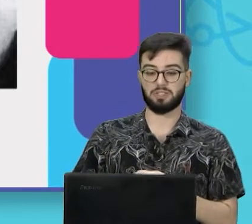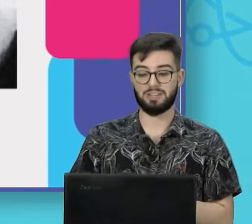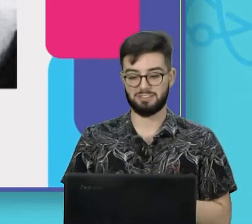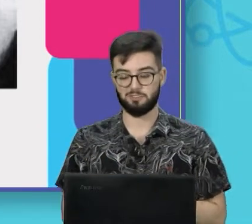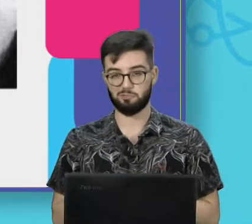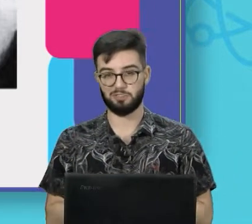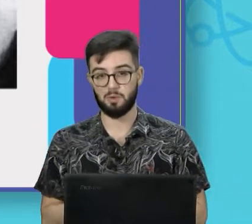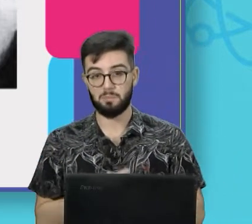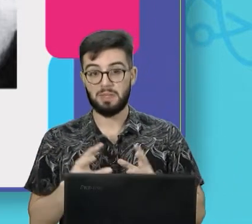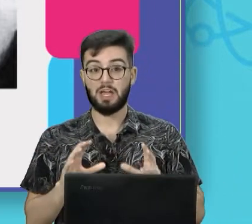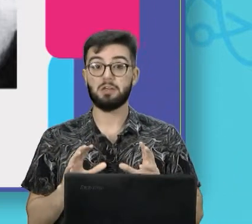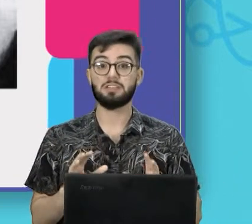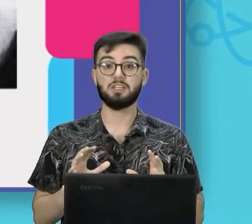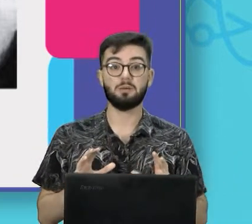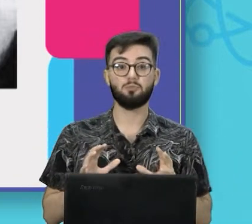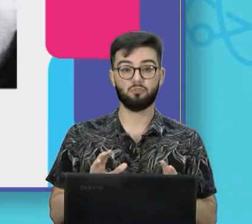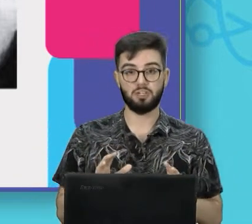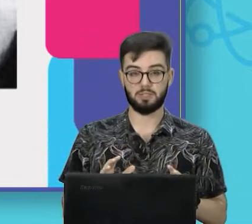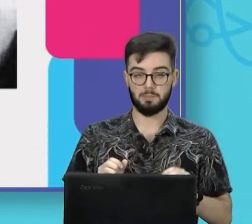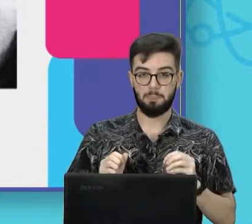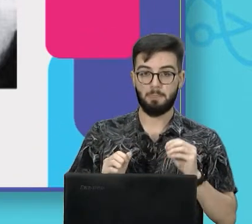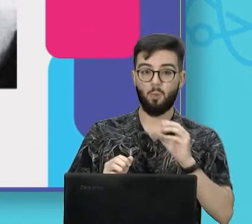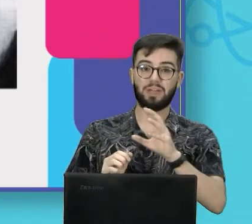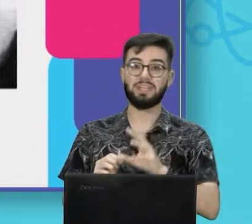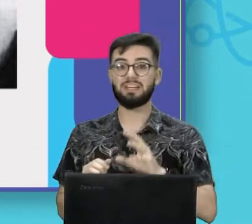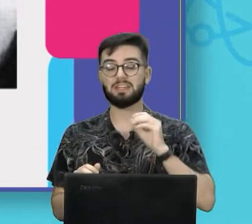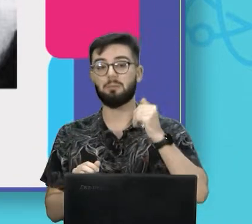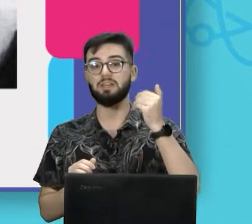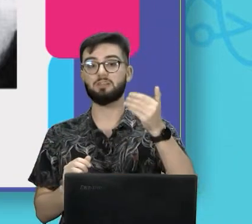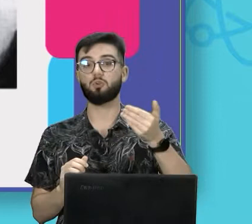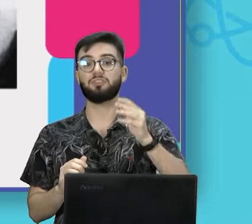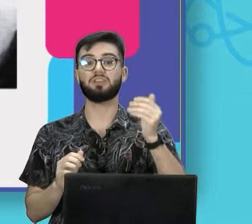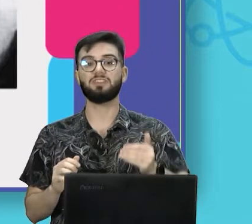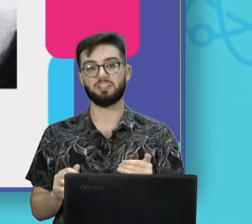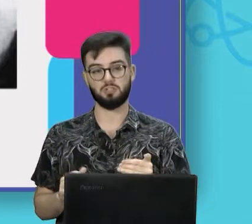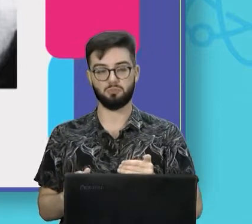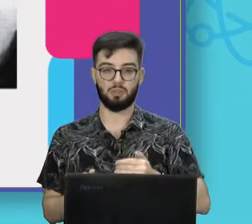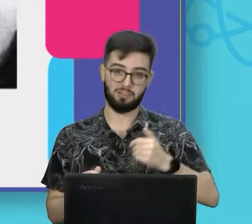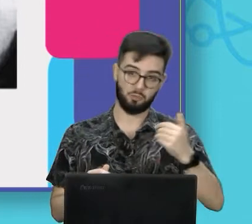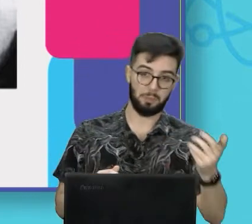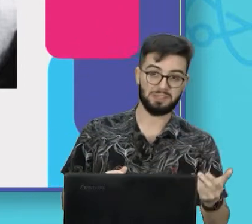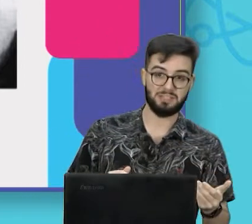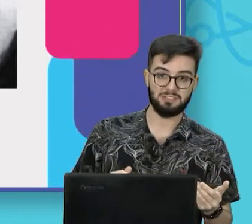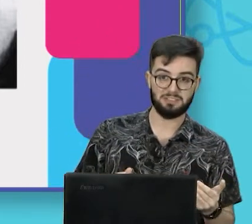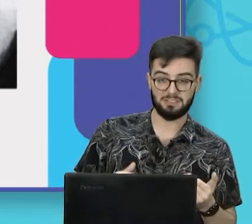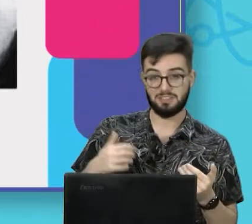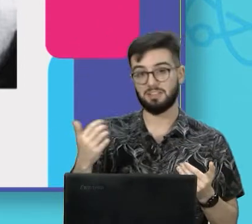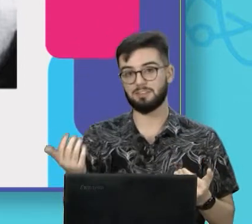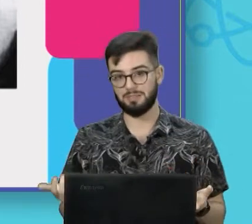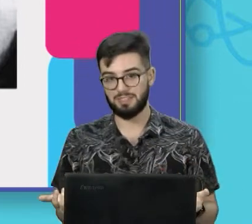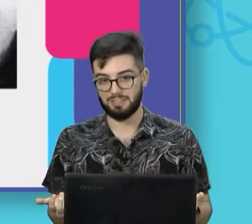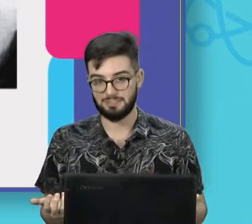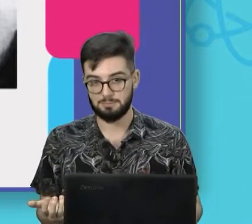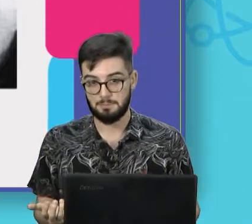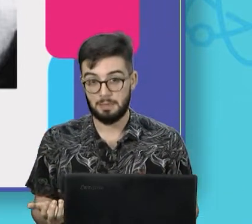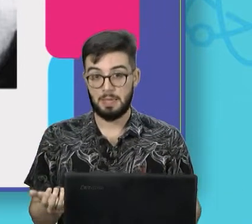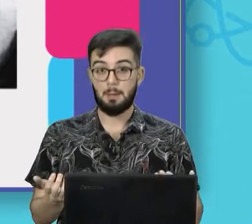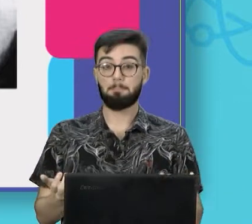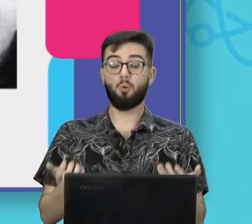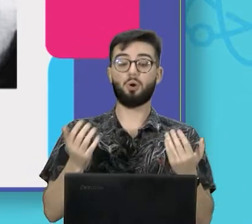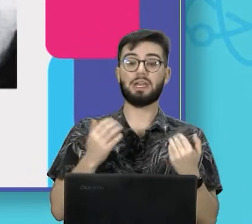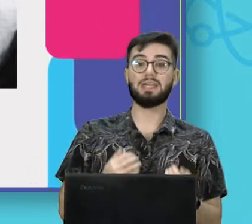começar a se aprofundar nessa discussão é nós entendemos o seguinte o Enem Ele trabalha em dois grandes eixos as competências e as